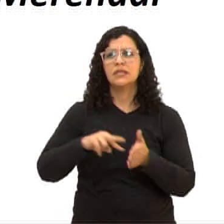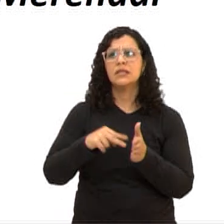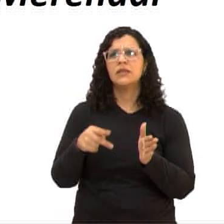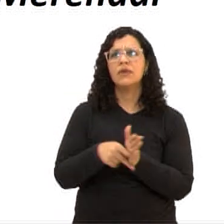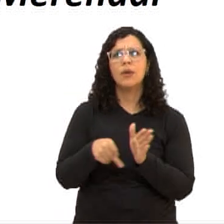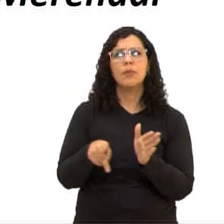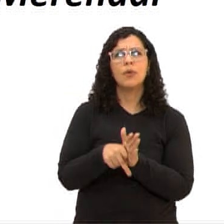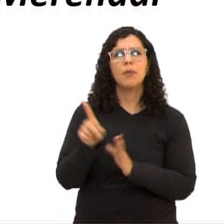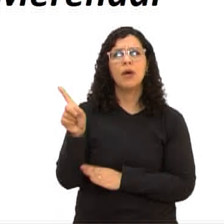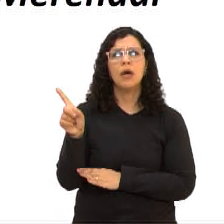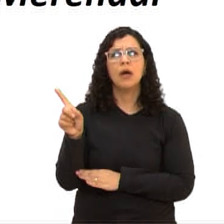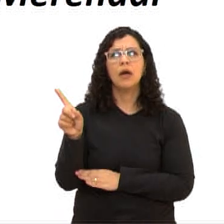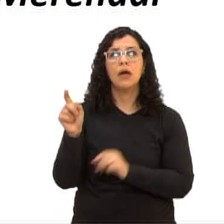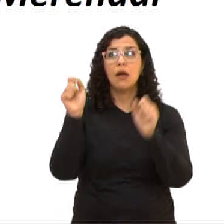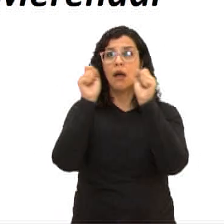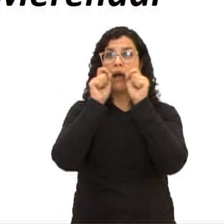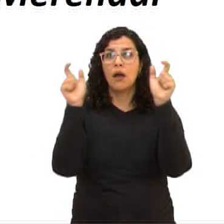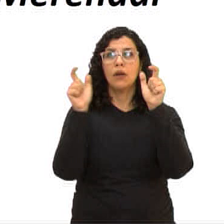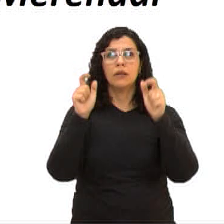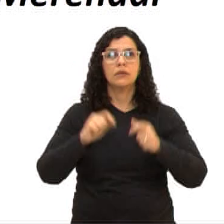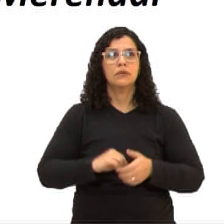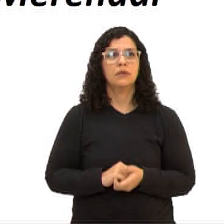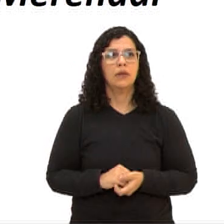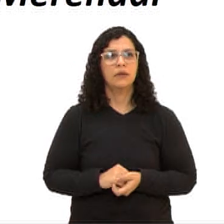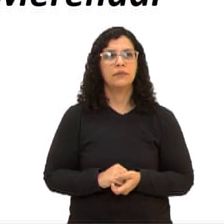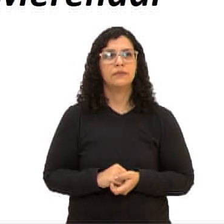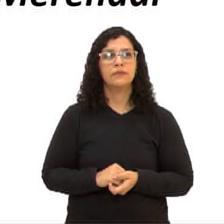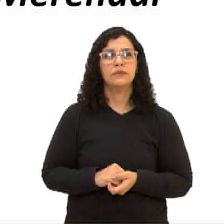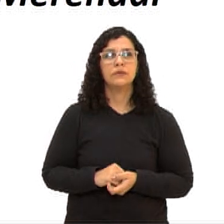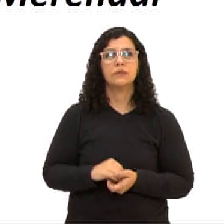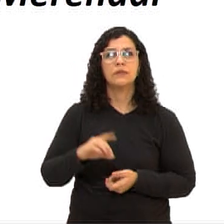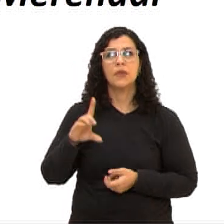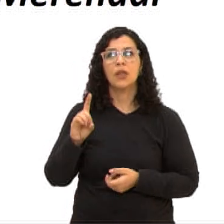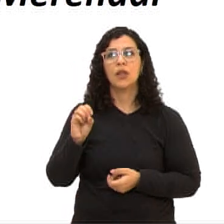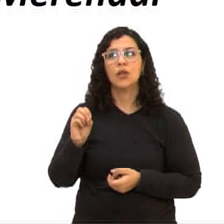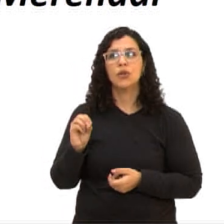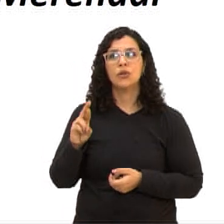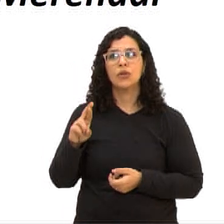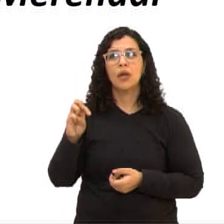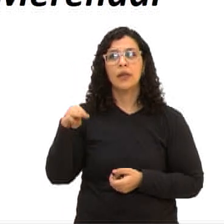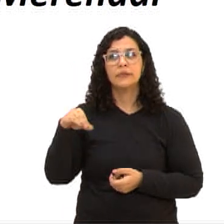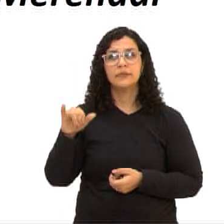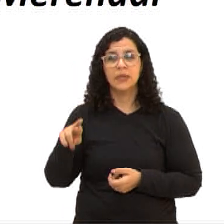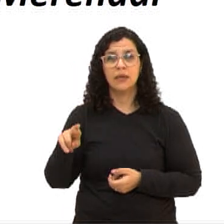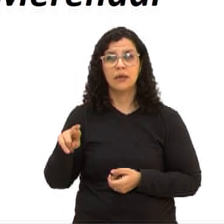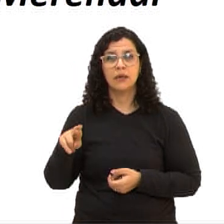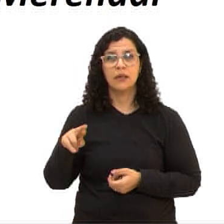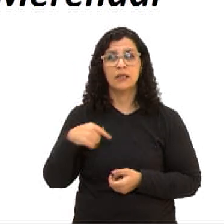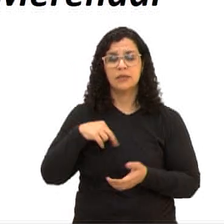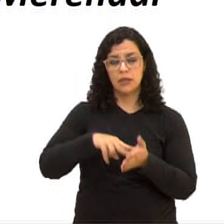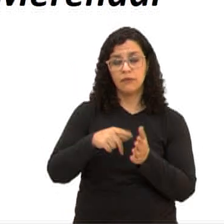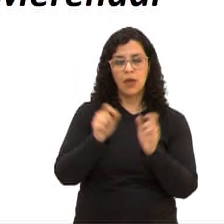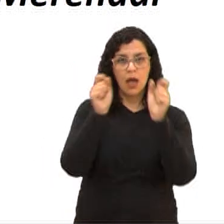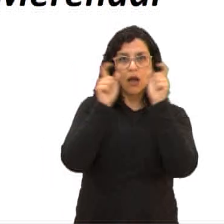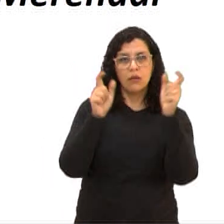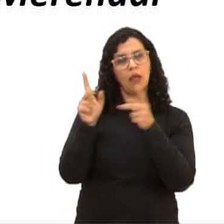né? Despertar-se é acordar. E aqui já temos dormir, né? Acordar e